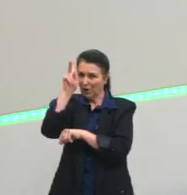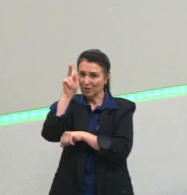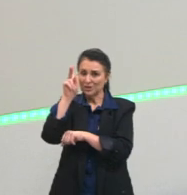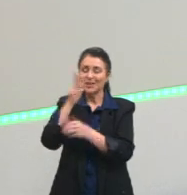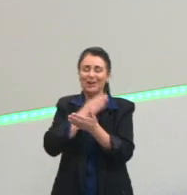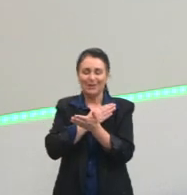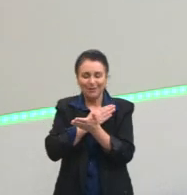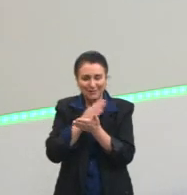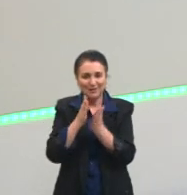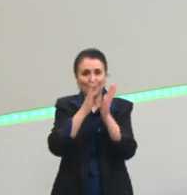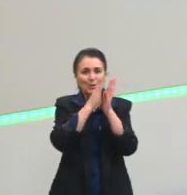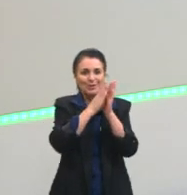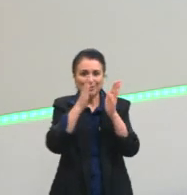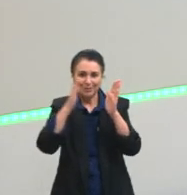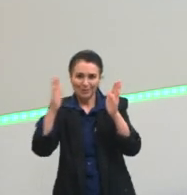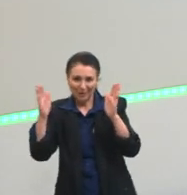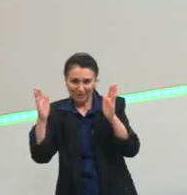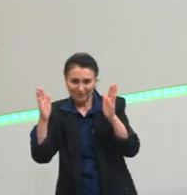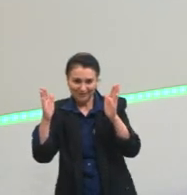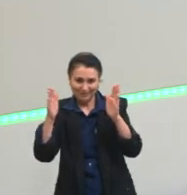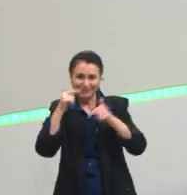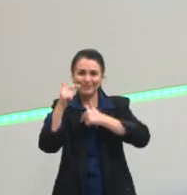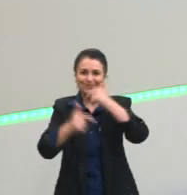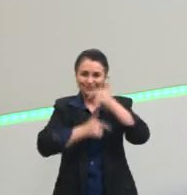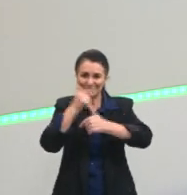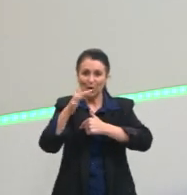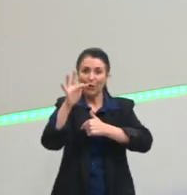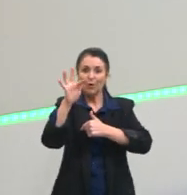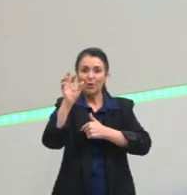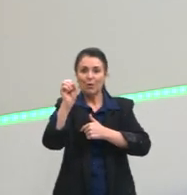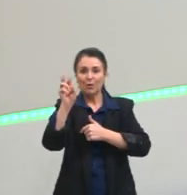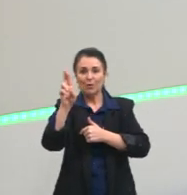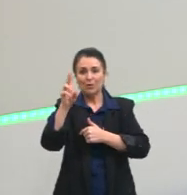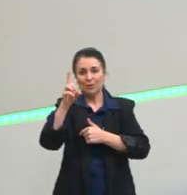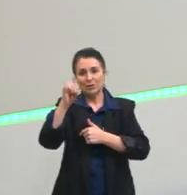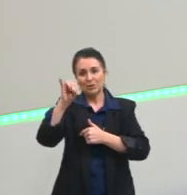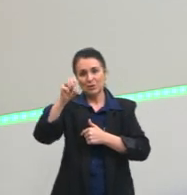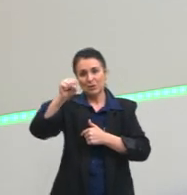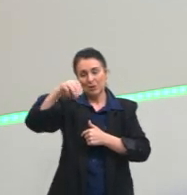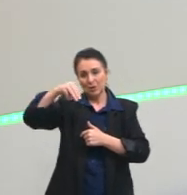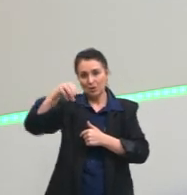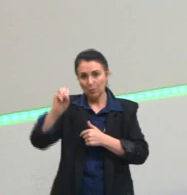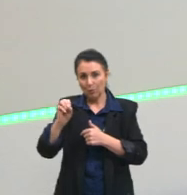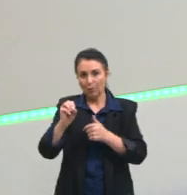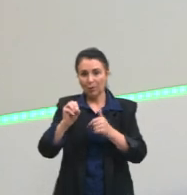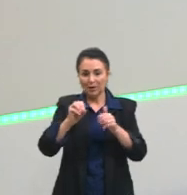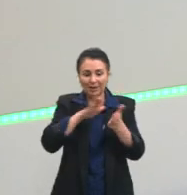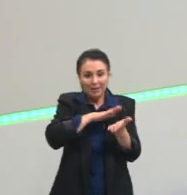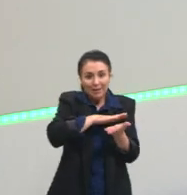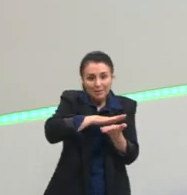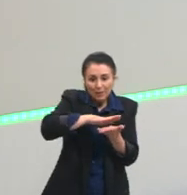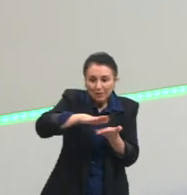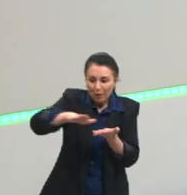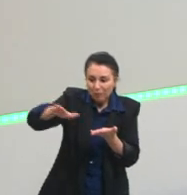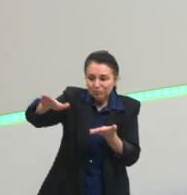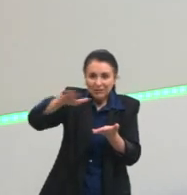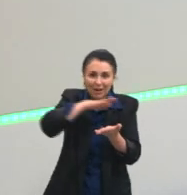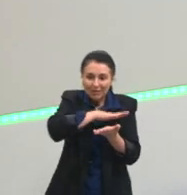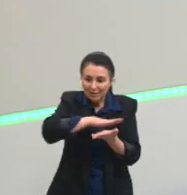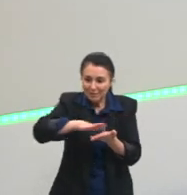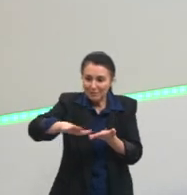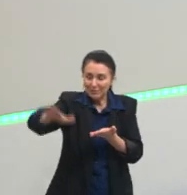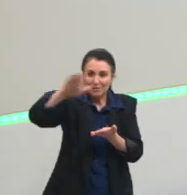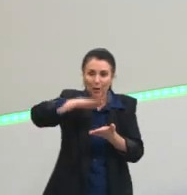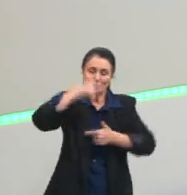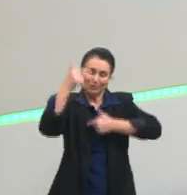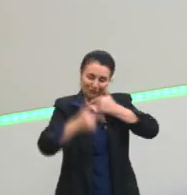o fordismo taylorismo gente vai ver também Essa questão do trabalho e sério da esteira começa a se introduzir na Revolução Industrial que era